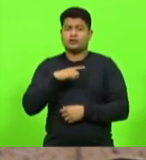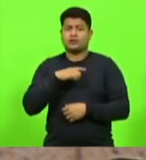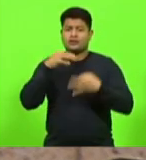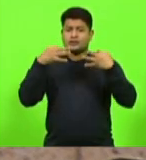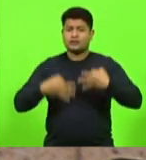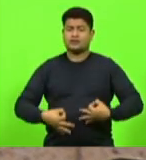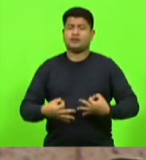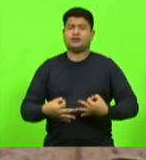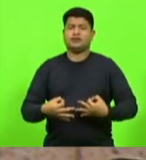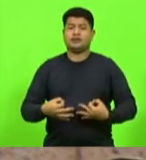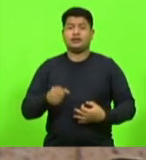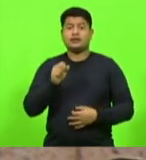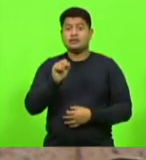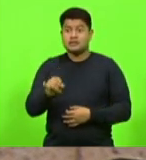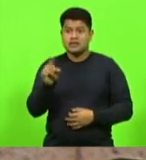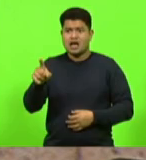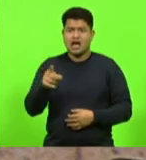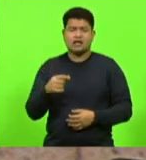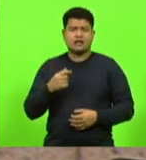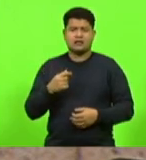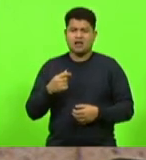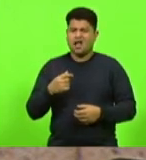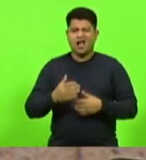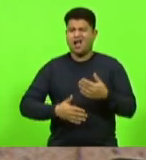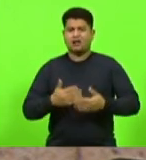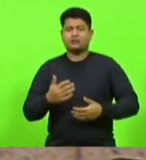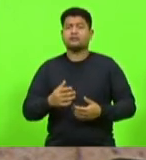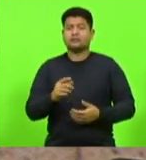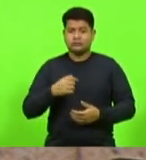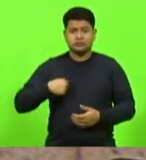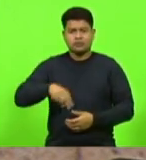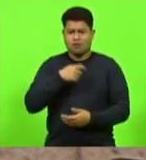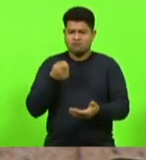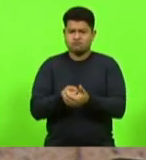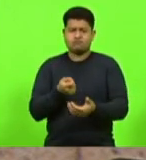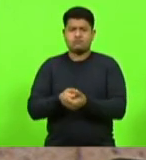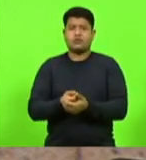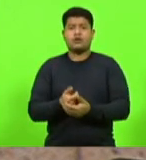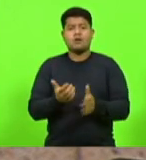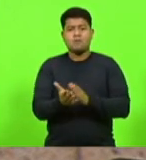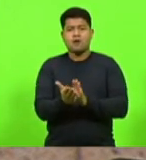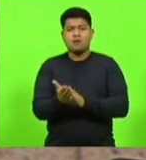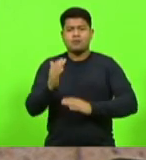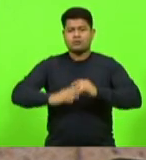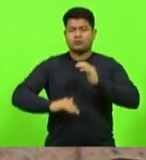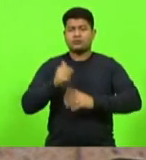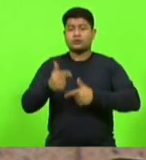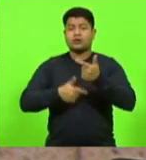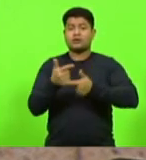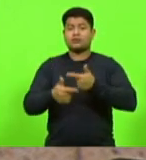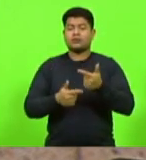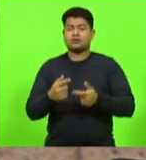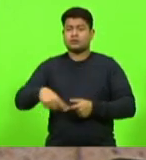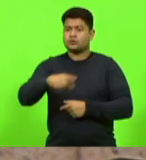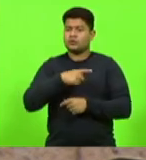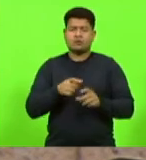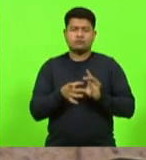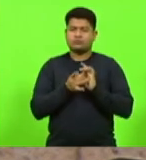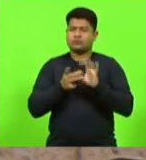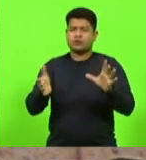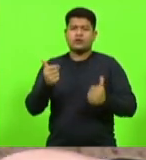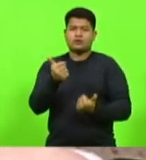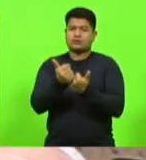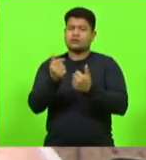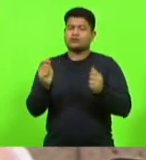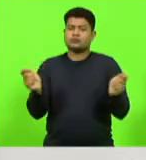fizer, nós estaremos aqui para cobrar. Então, parabéns pelo trabalho, parabéns pela atuação, estamos aí à disposição também para o que a gente puder contribuir.